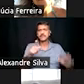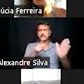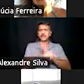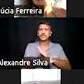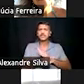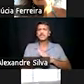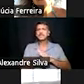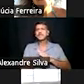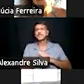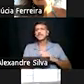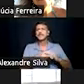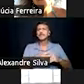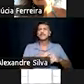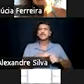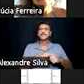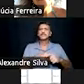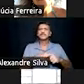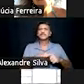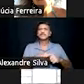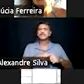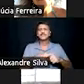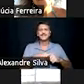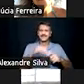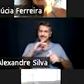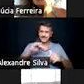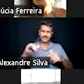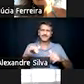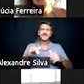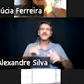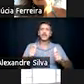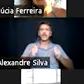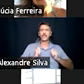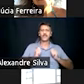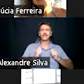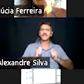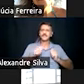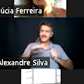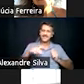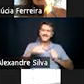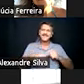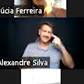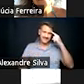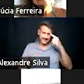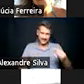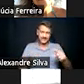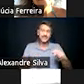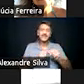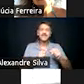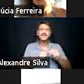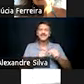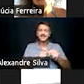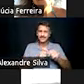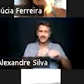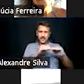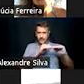quem é totalmente fora da minha área de conforto e também não sei se dá para fazer uma coisa tão linear quanto é o